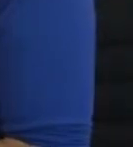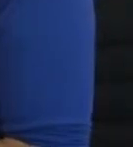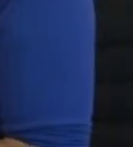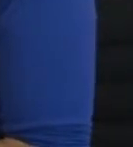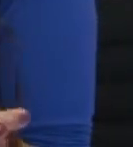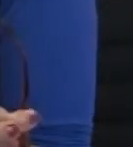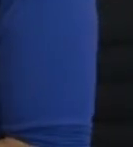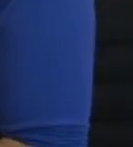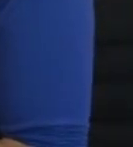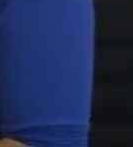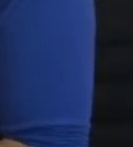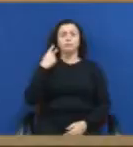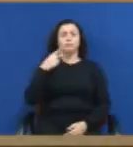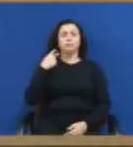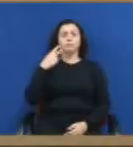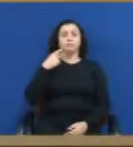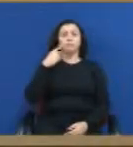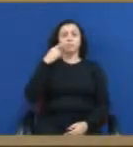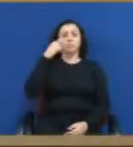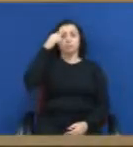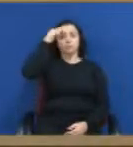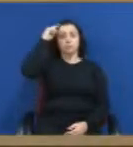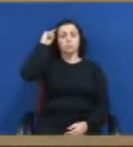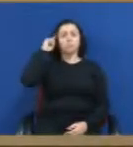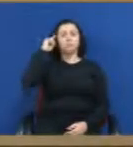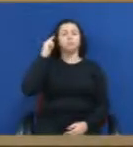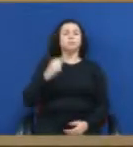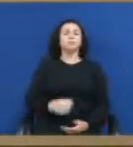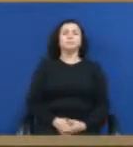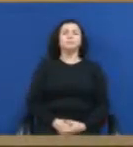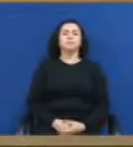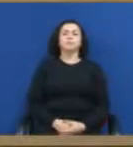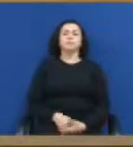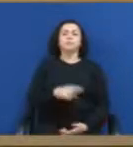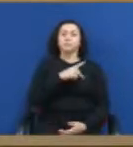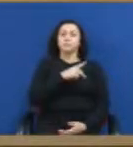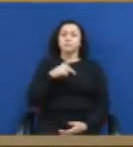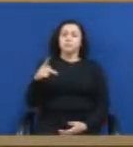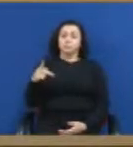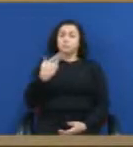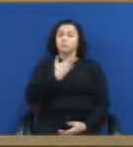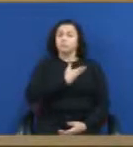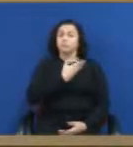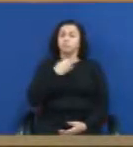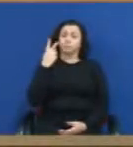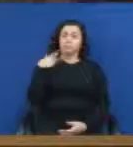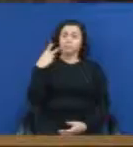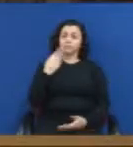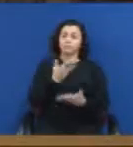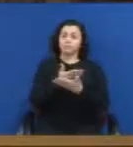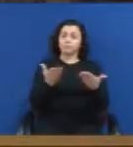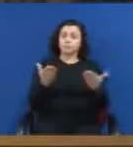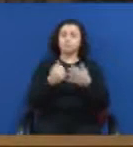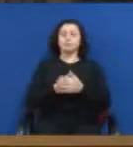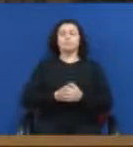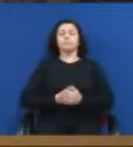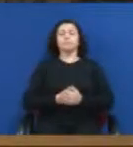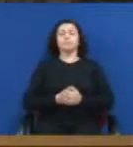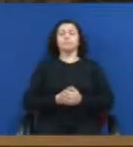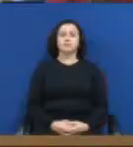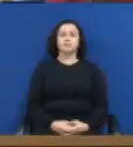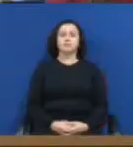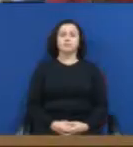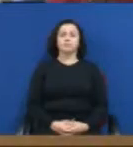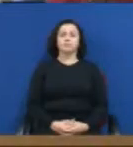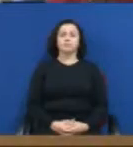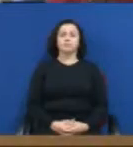com a criação de um fluxo a vereadora pontua que o Executivo por meio da atuação do centro de promoção social Municipal se